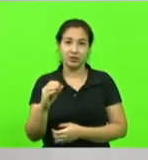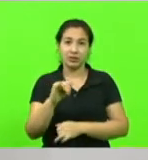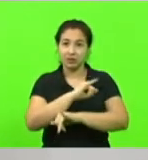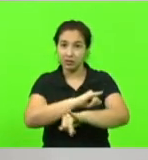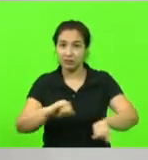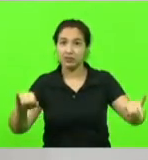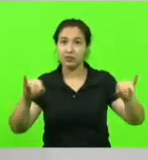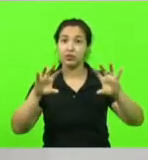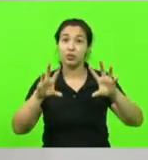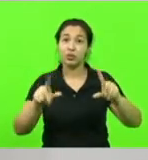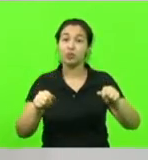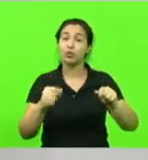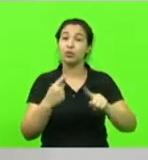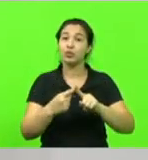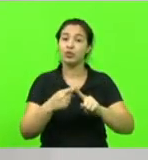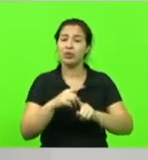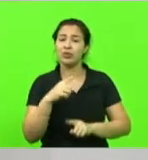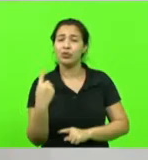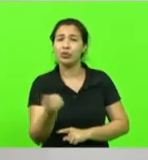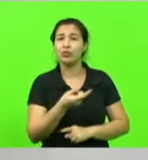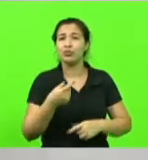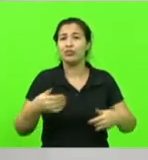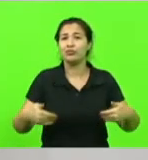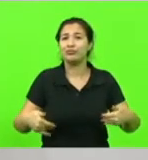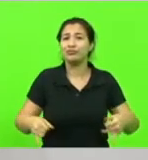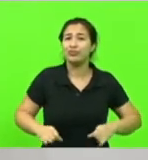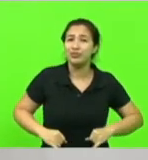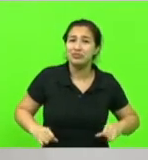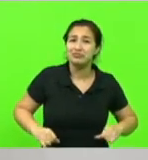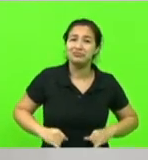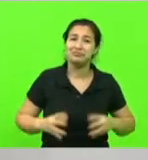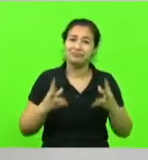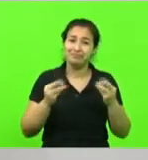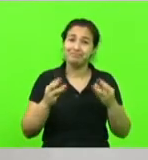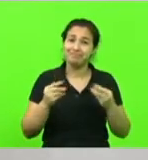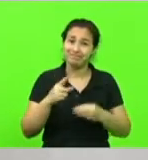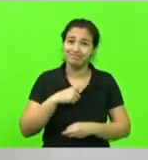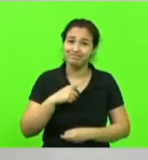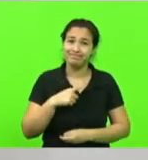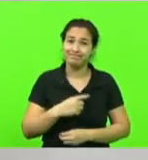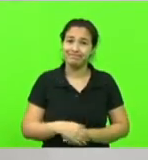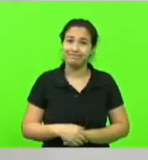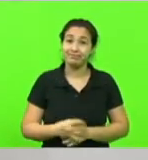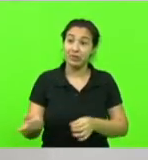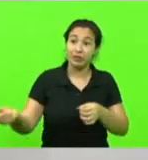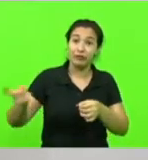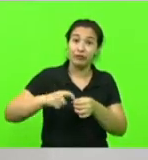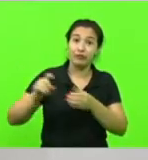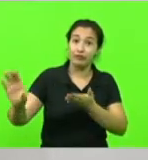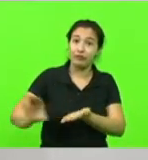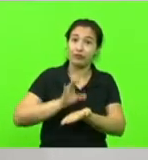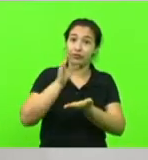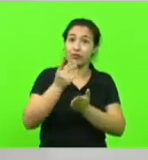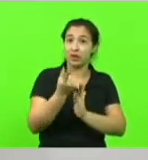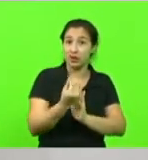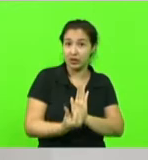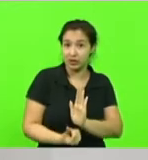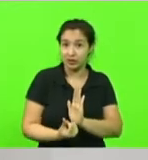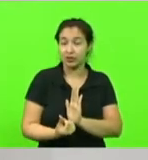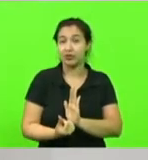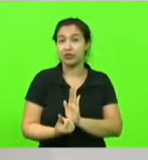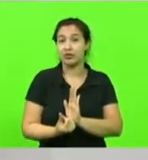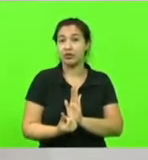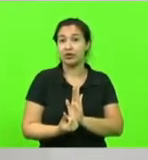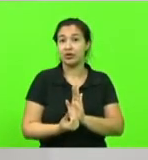nós sofremos muito com esse episódio. E a recuperação desse recurso sela